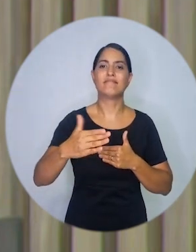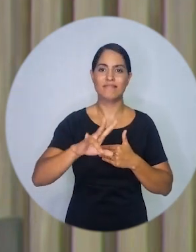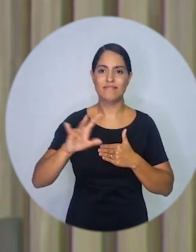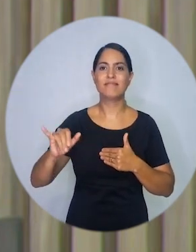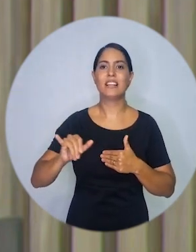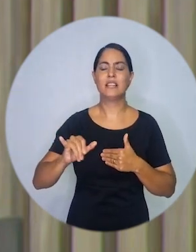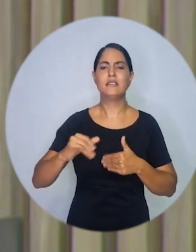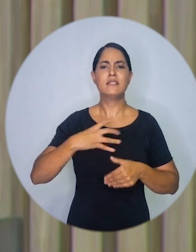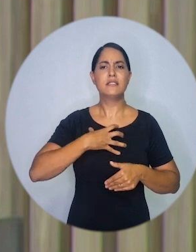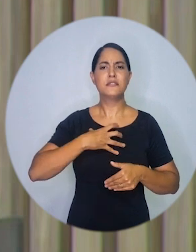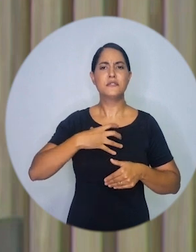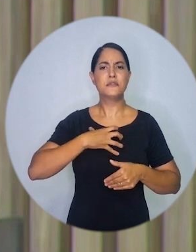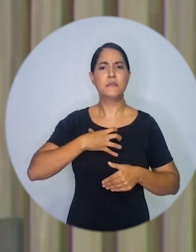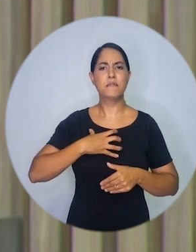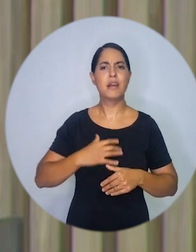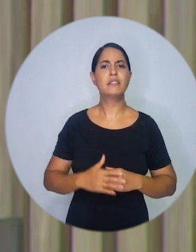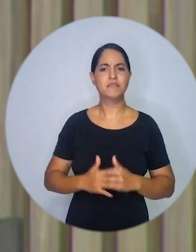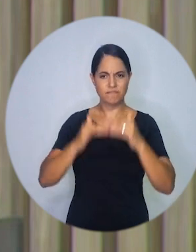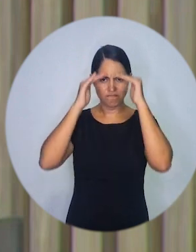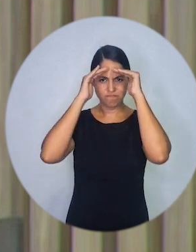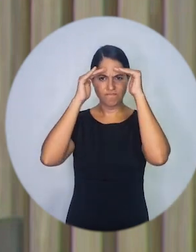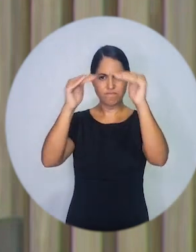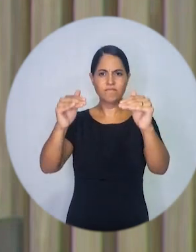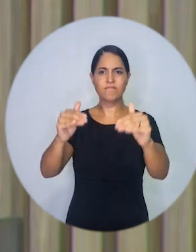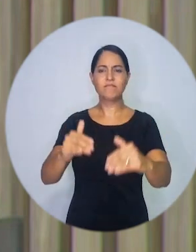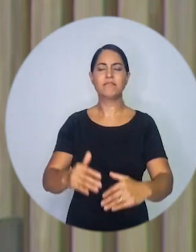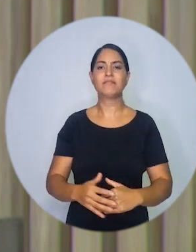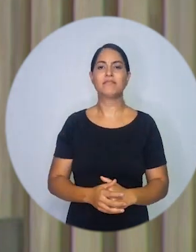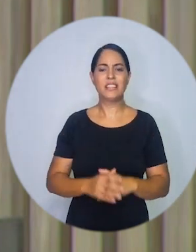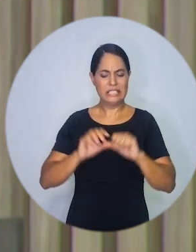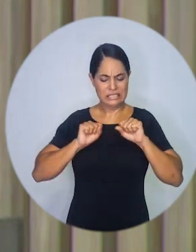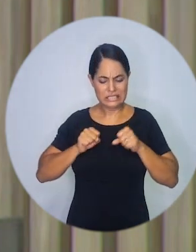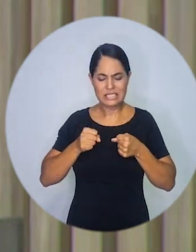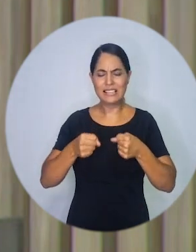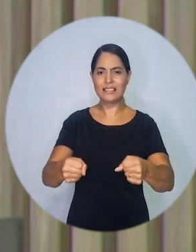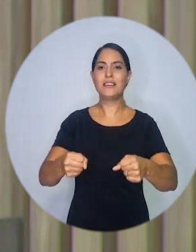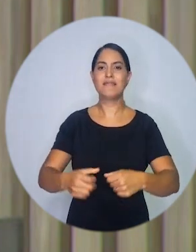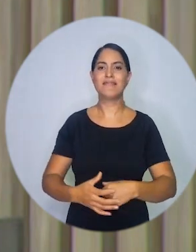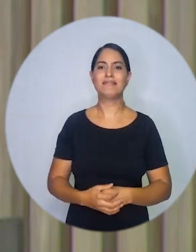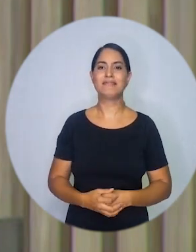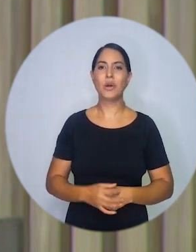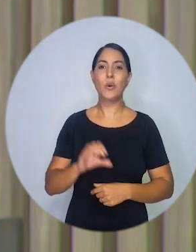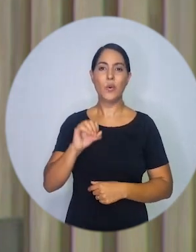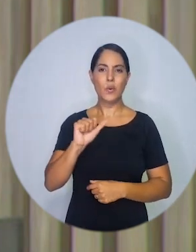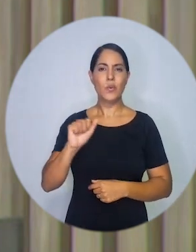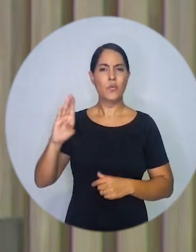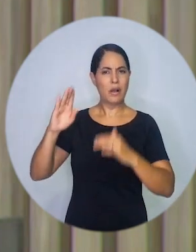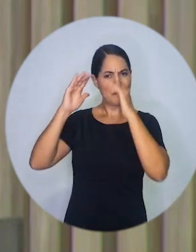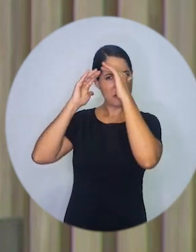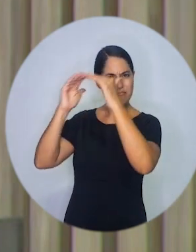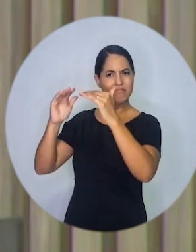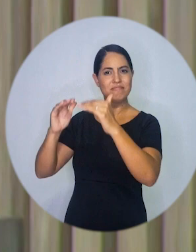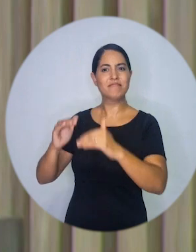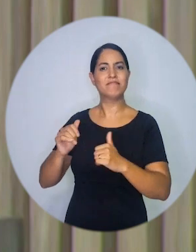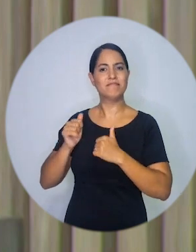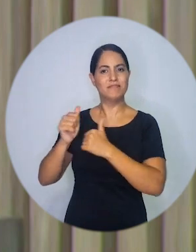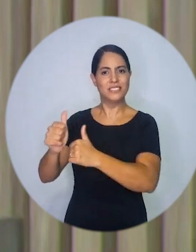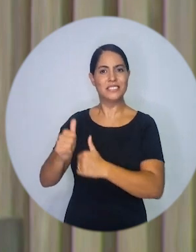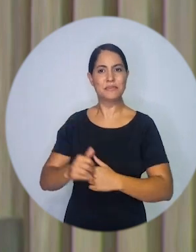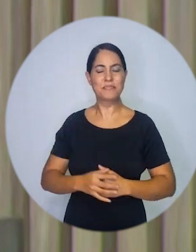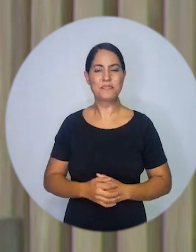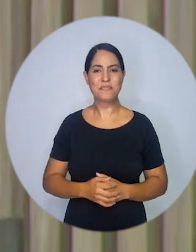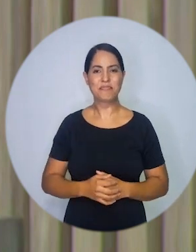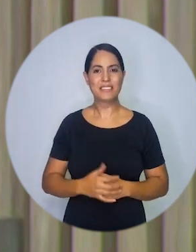advocacia brasileira, com a lealdade e dedicação, seguindo os princípios da Ordem dos Advogados do Brasil. Eu tenho